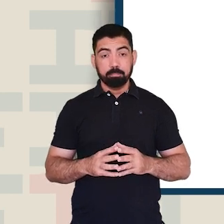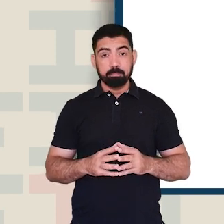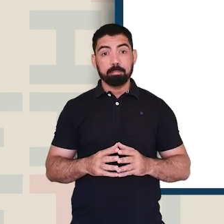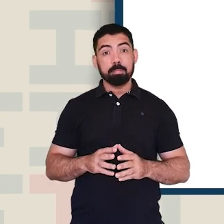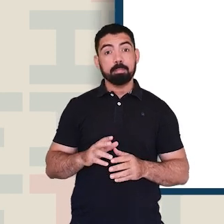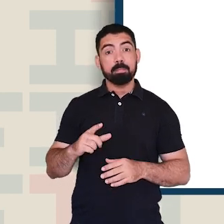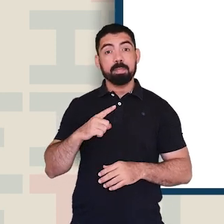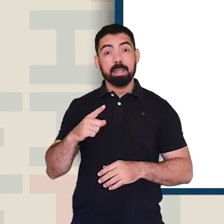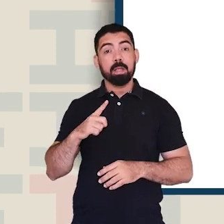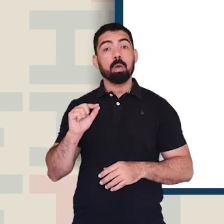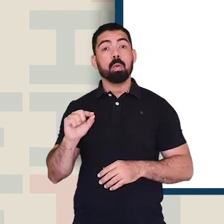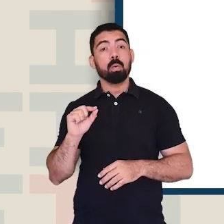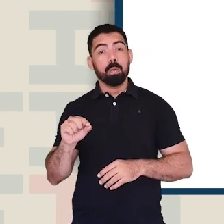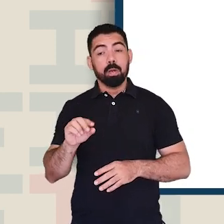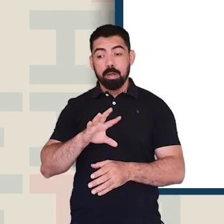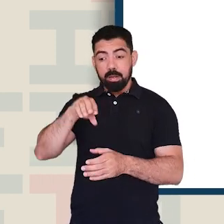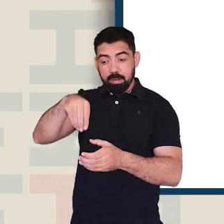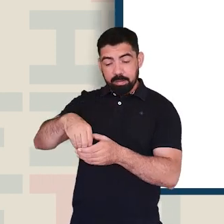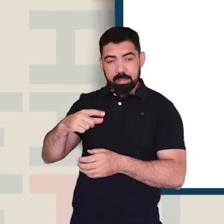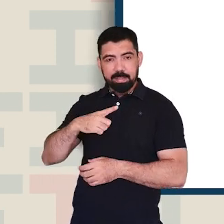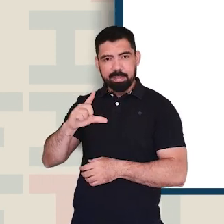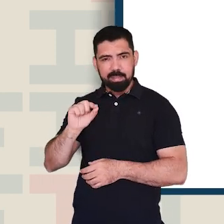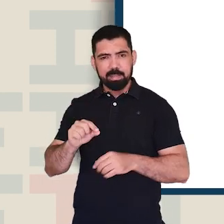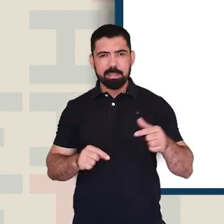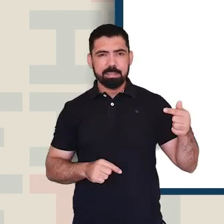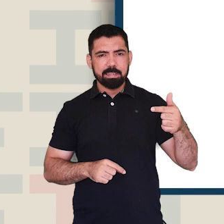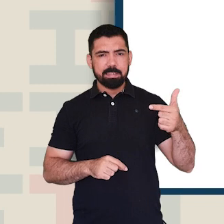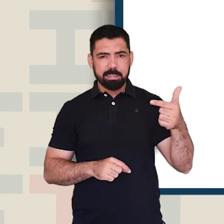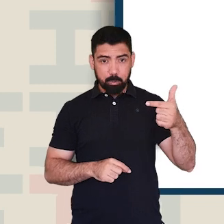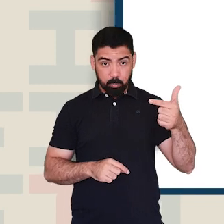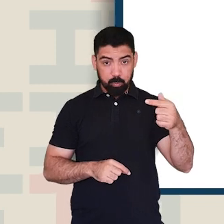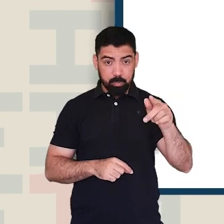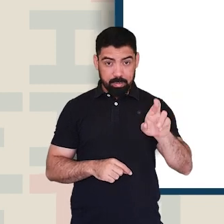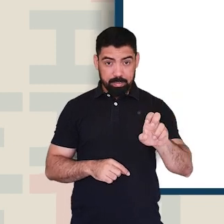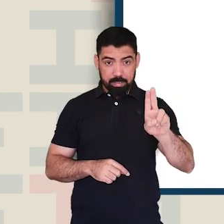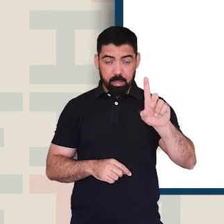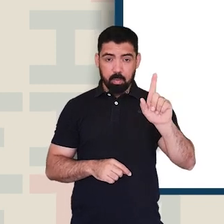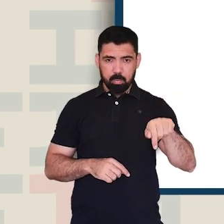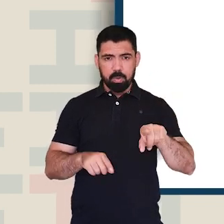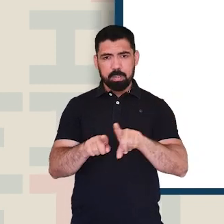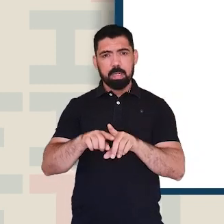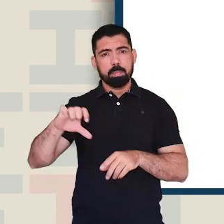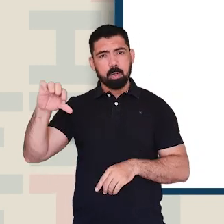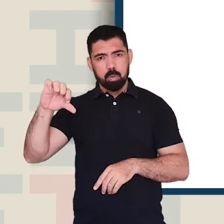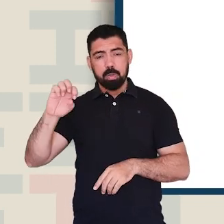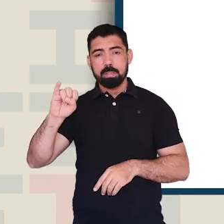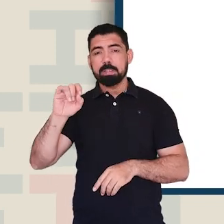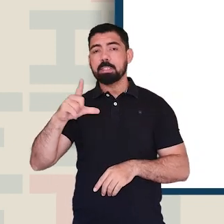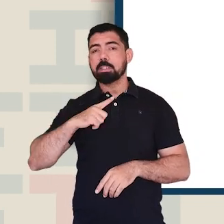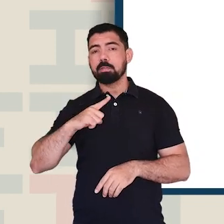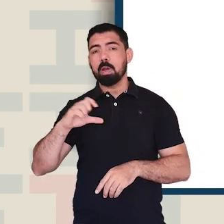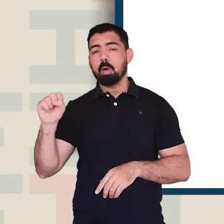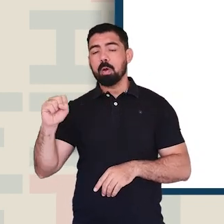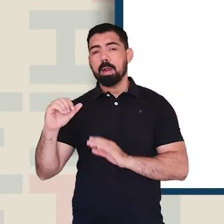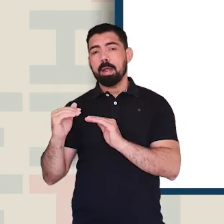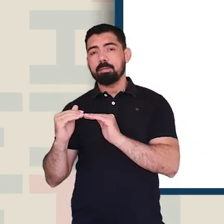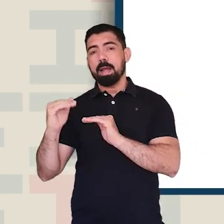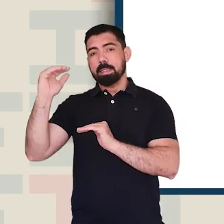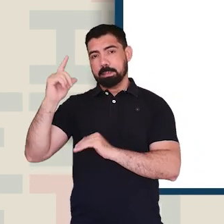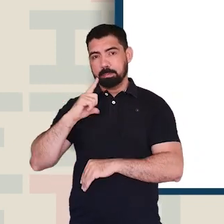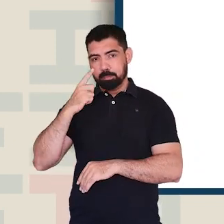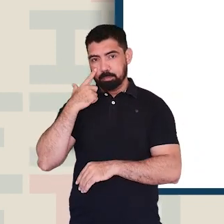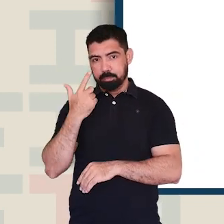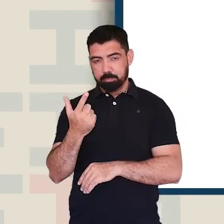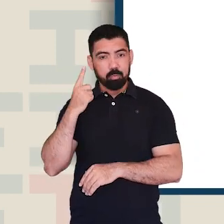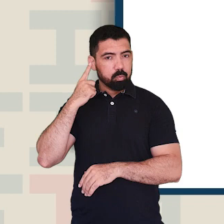Certo? Ela tem essas duas notas. E ela tem o segundo grau, que também pode ser a nona, se tiver a oitava acima. Então dá essa sonoridade mais